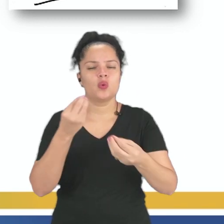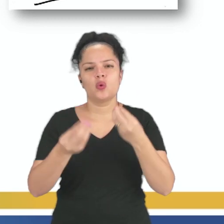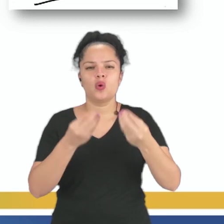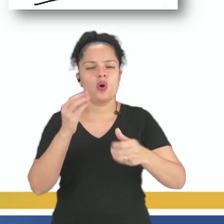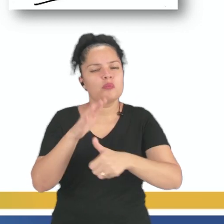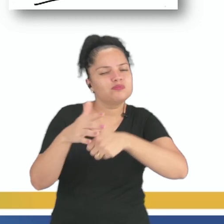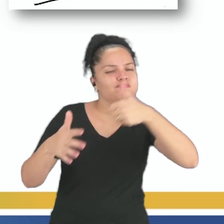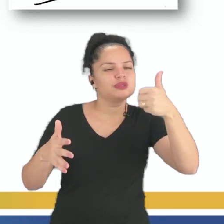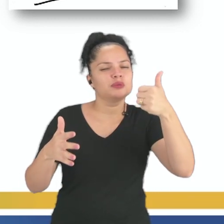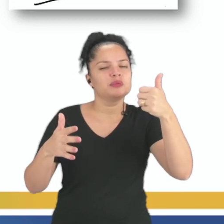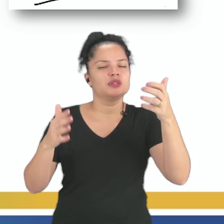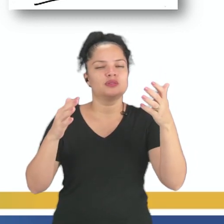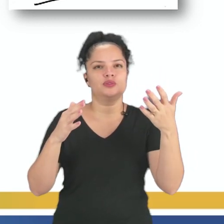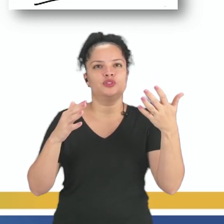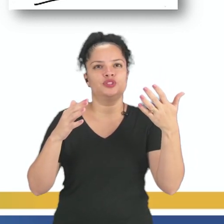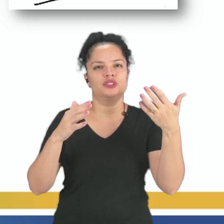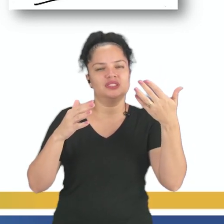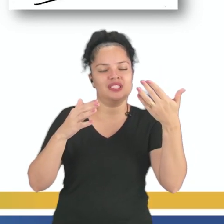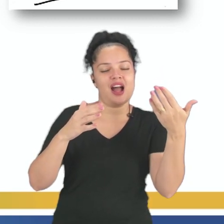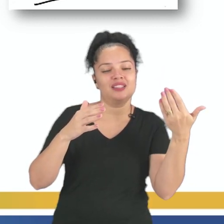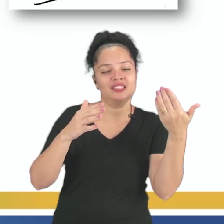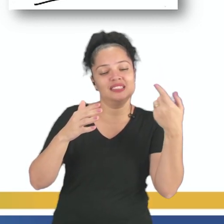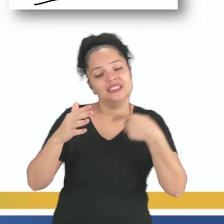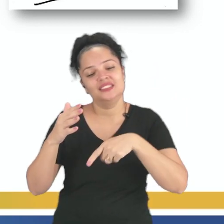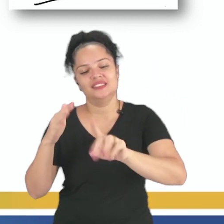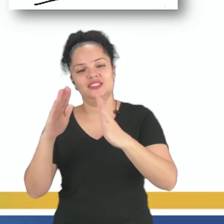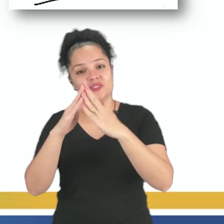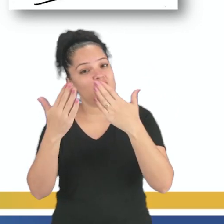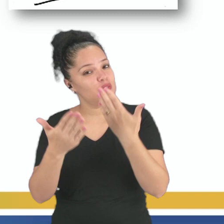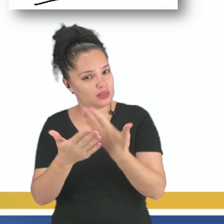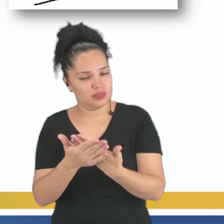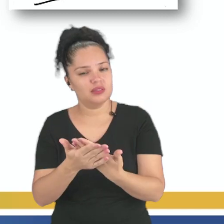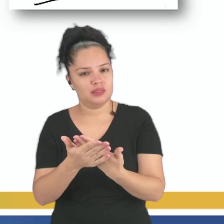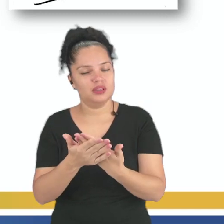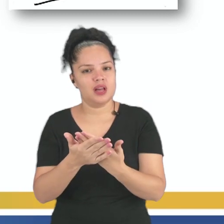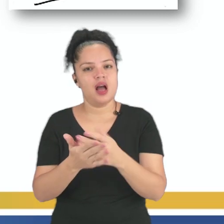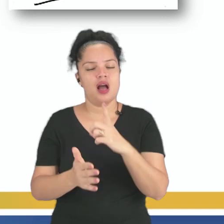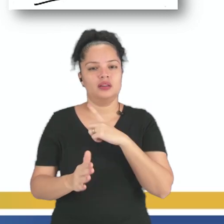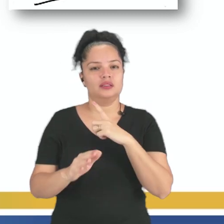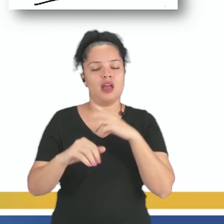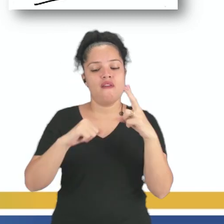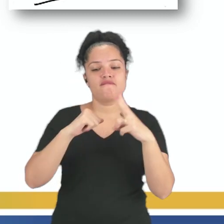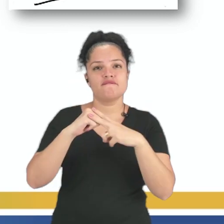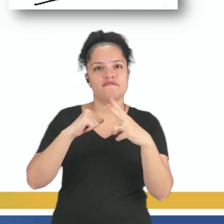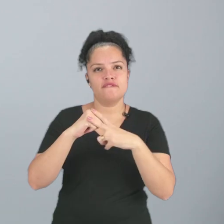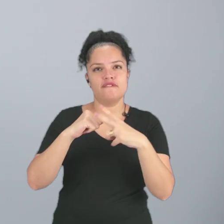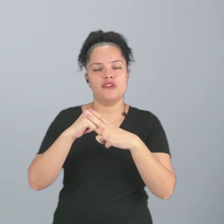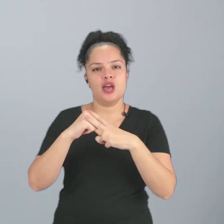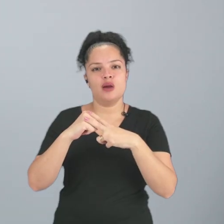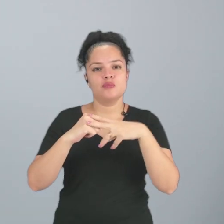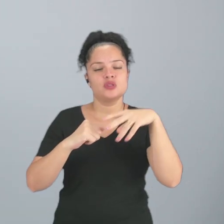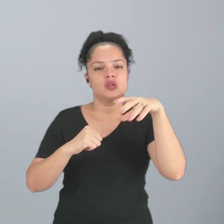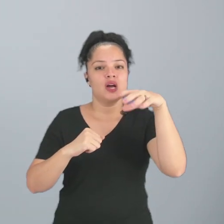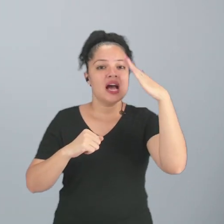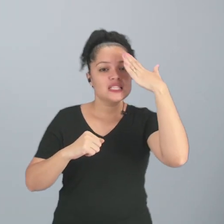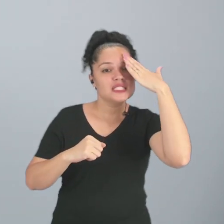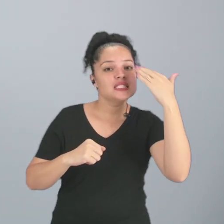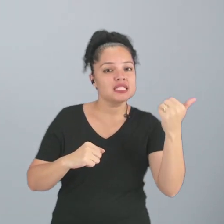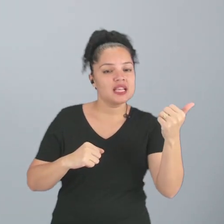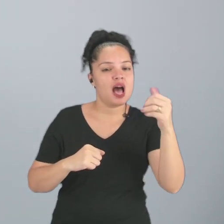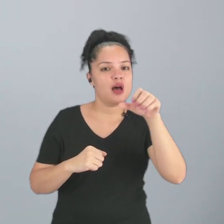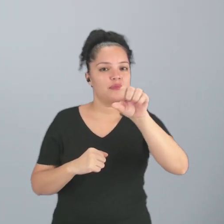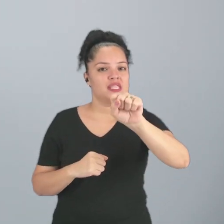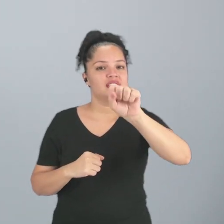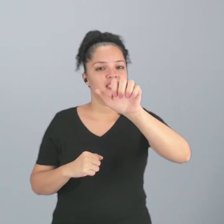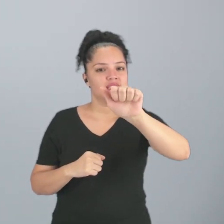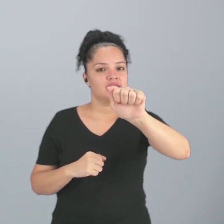primeiro dia em que a gente entra na escola. E aí nós temos um verbo conjugado no presente, é